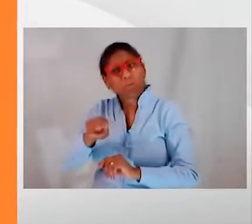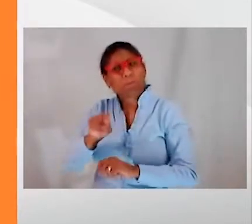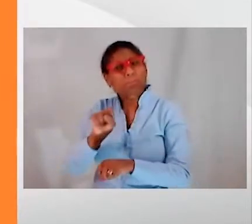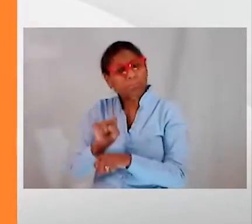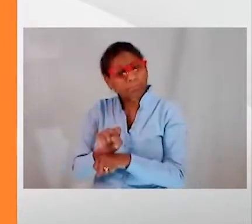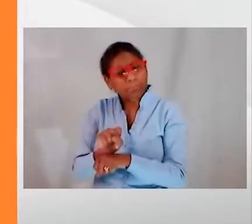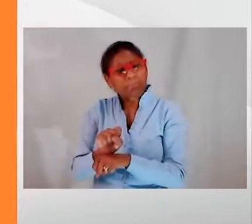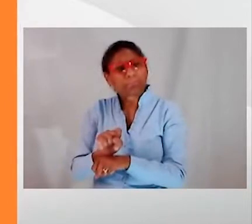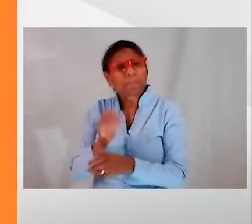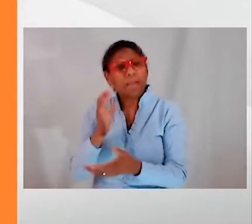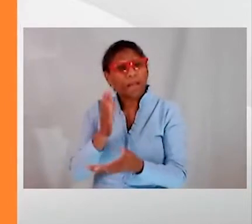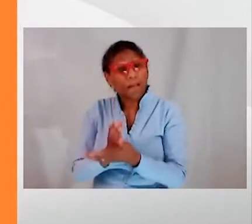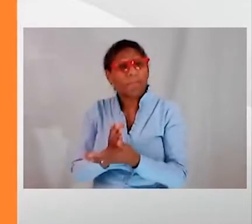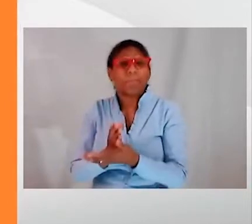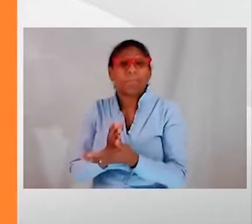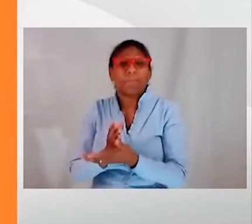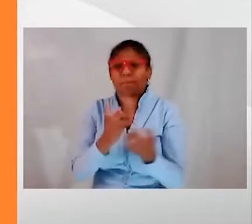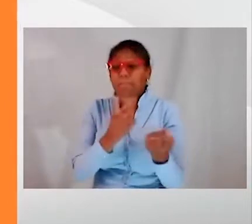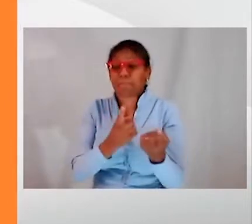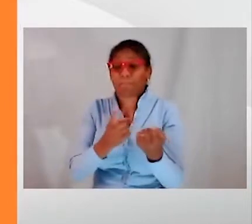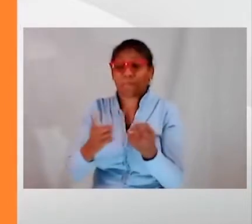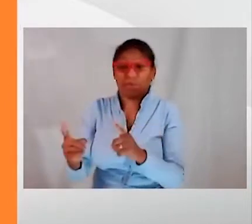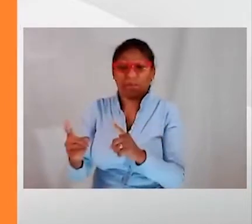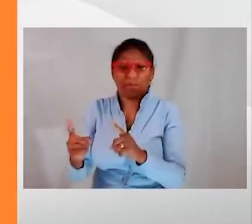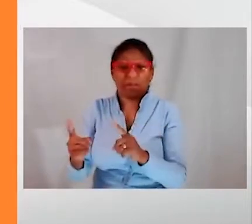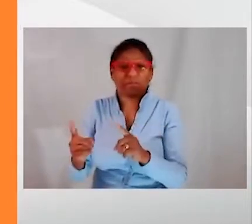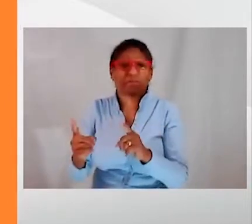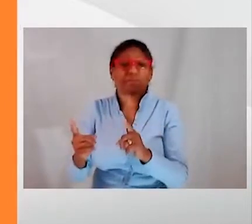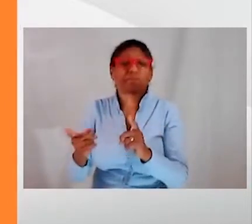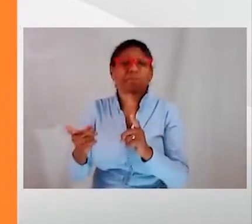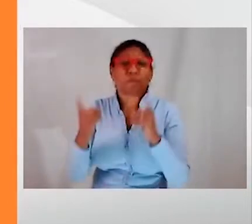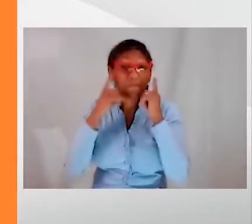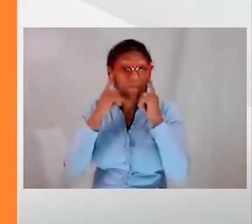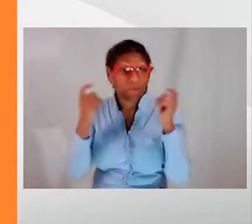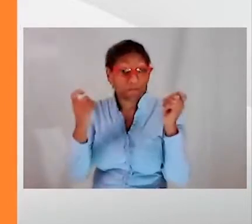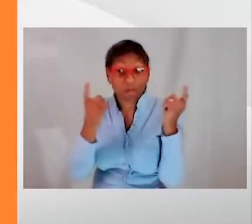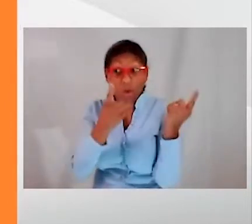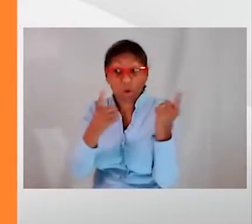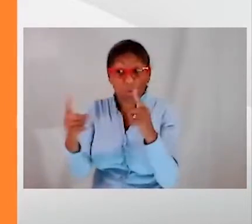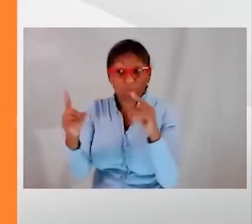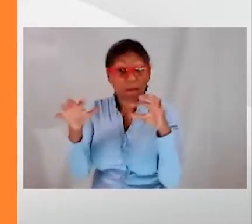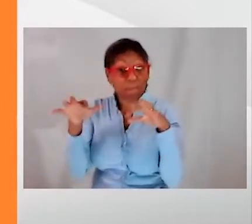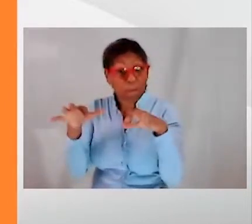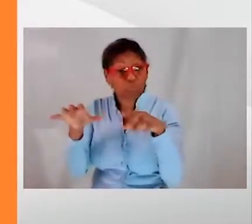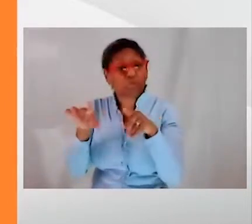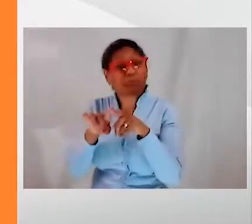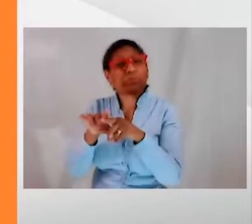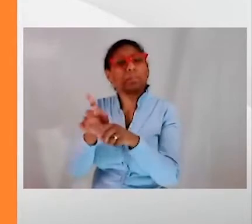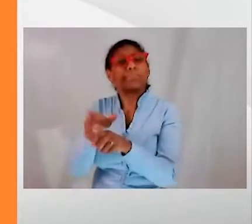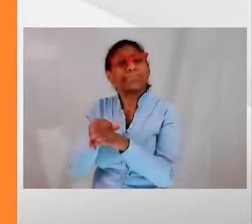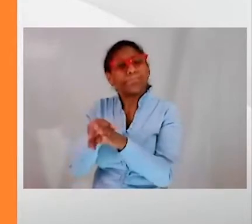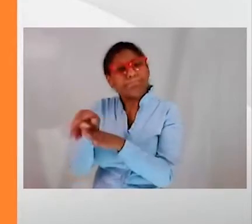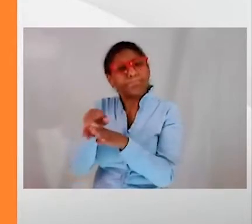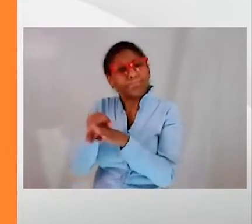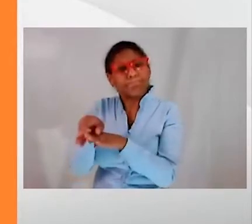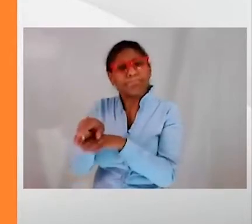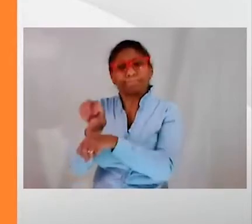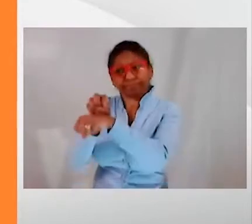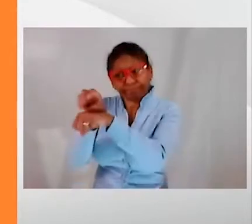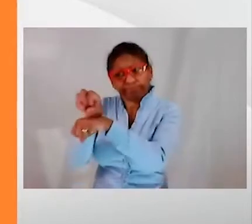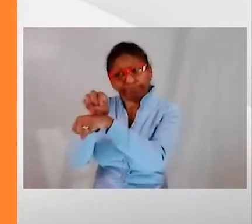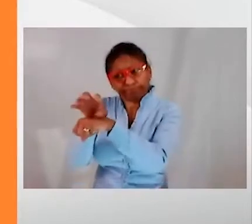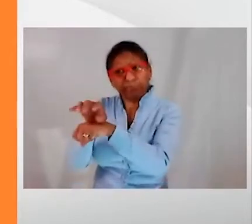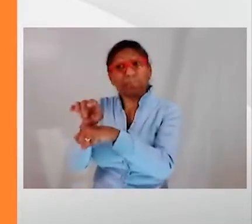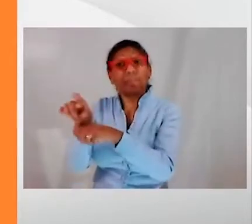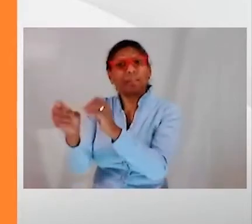combater os maus tratos aos animais e estimular e orientar os municípios a implantar políticas públicas